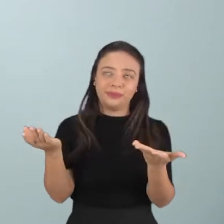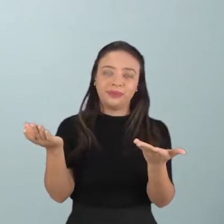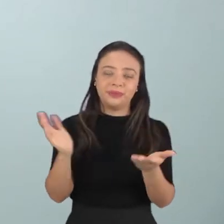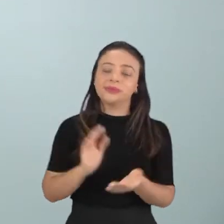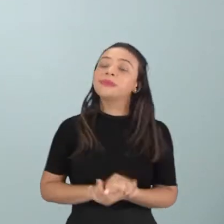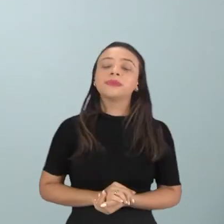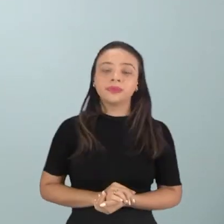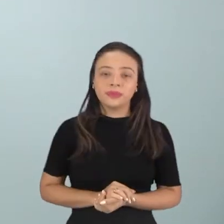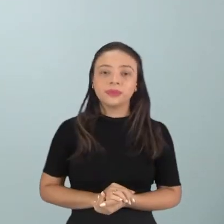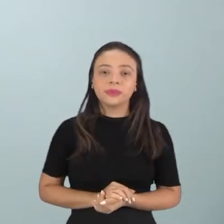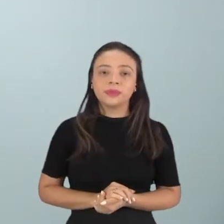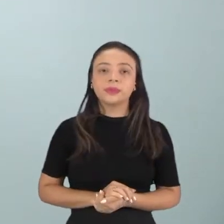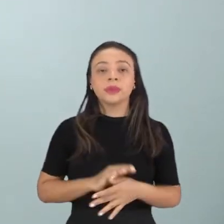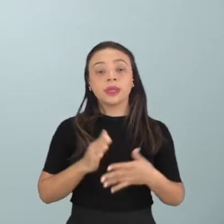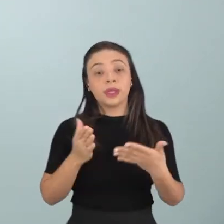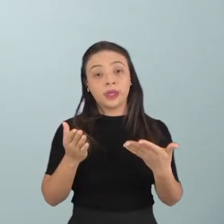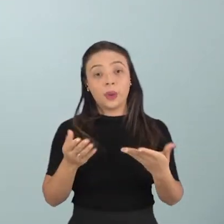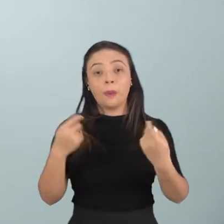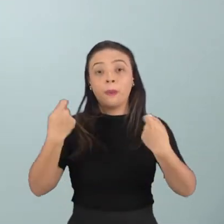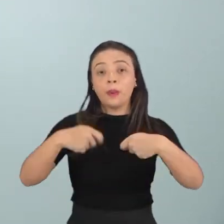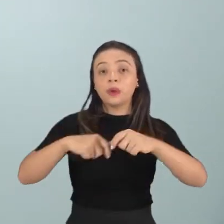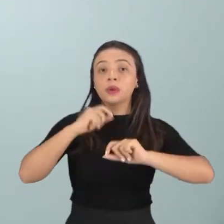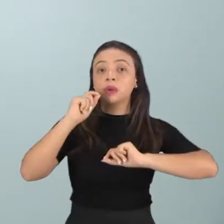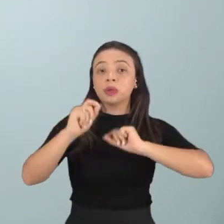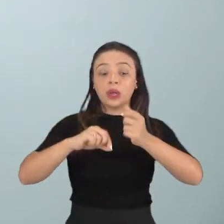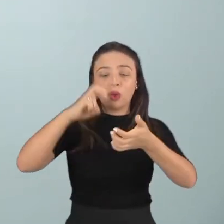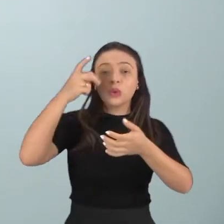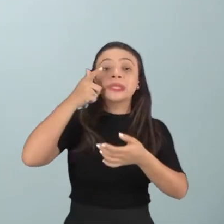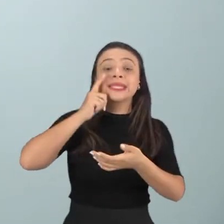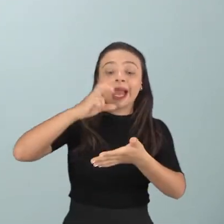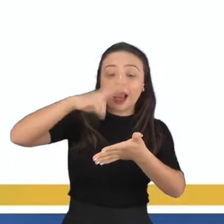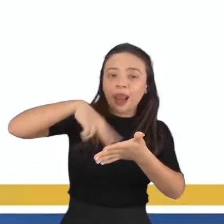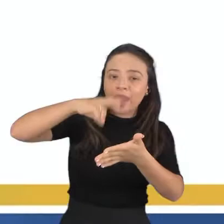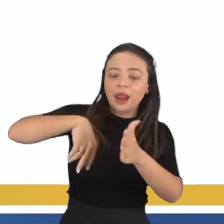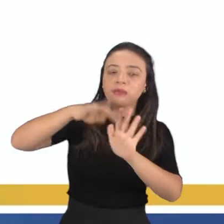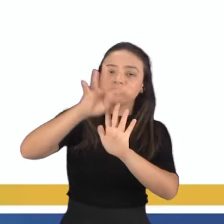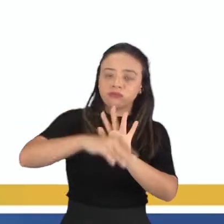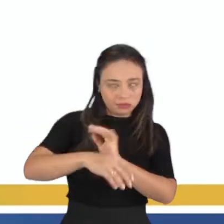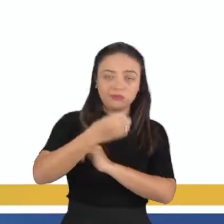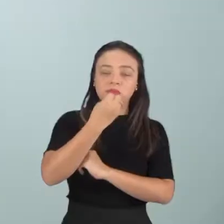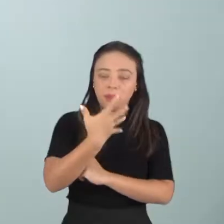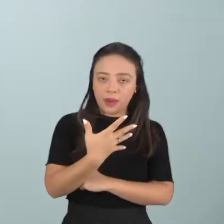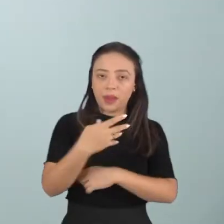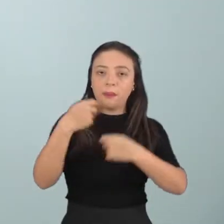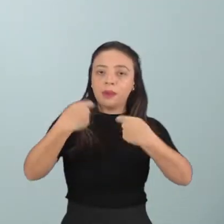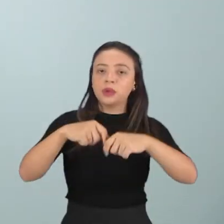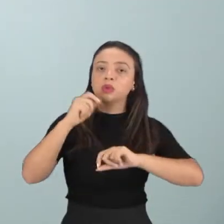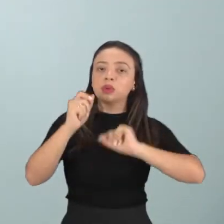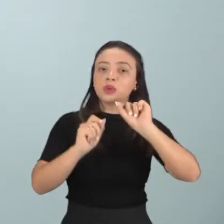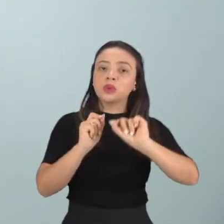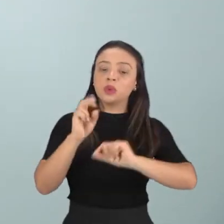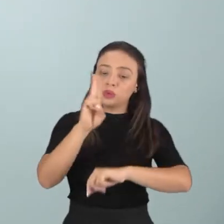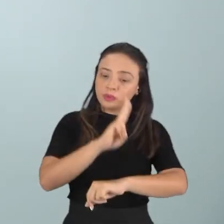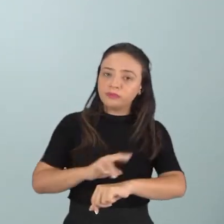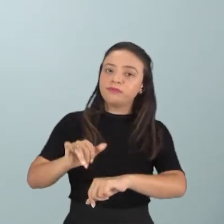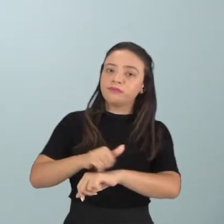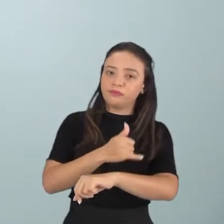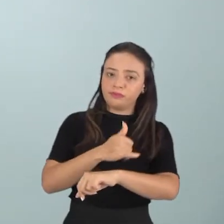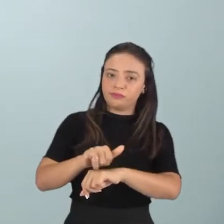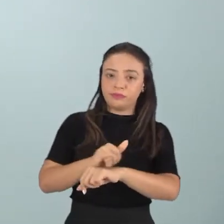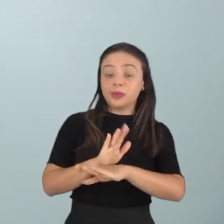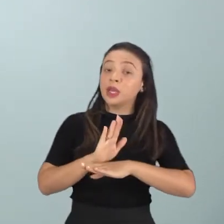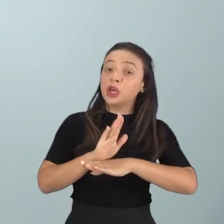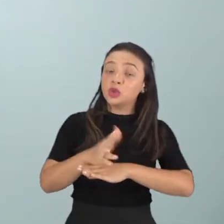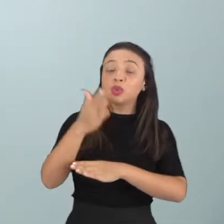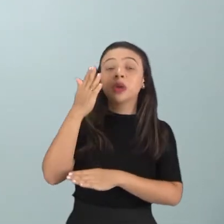branco então para que isso não aconteça para gente poder fazer a leitura de um texto Seguros a gente usa essas técnicas porque elas